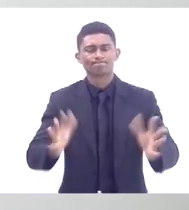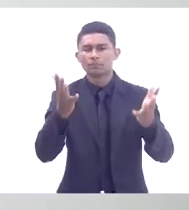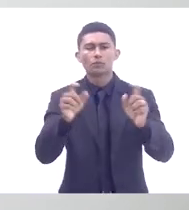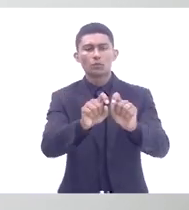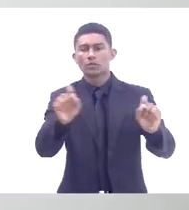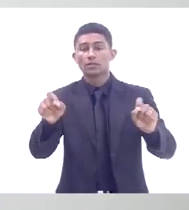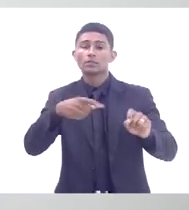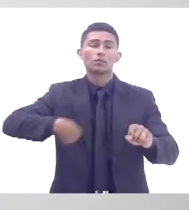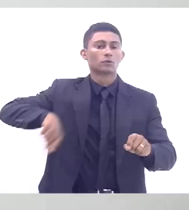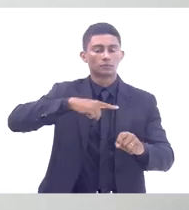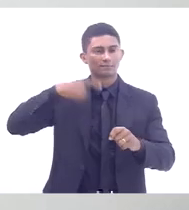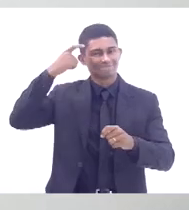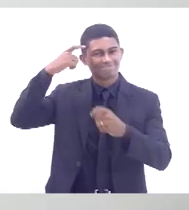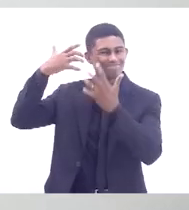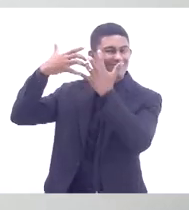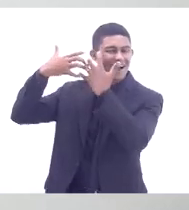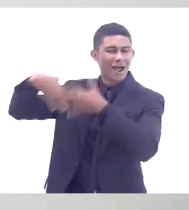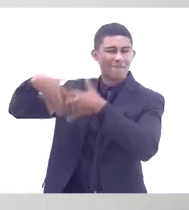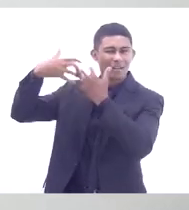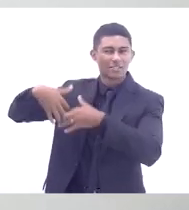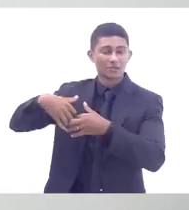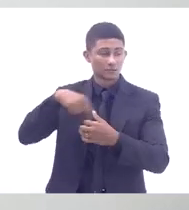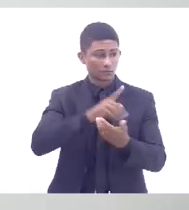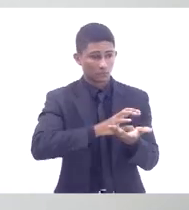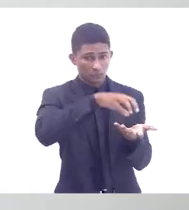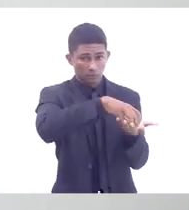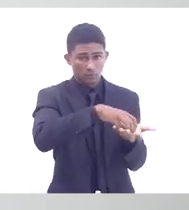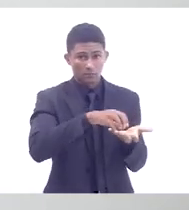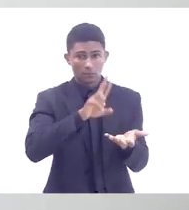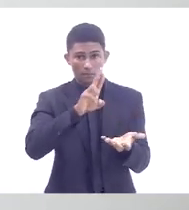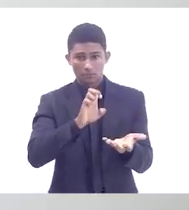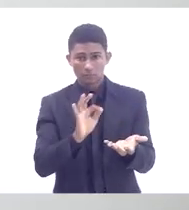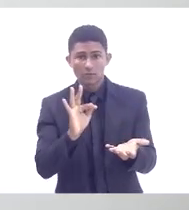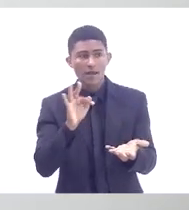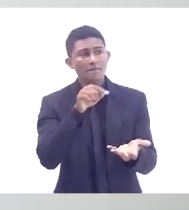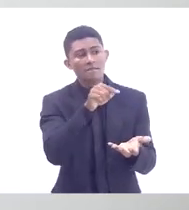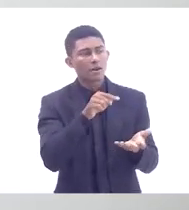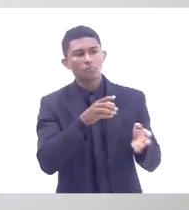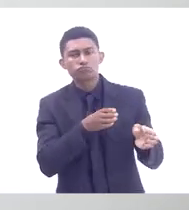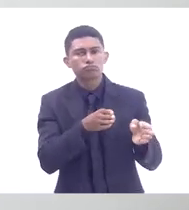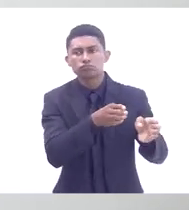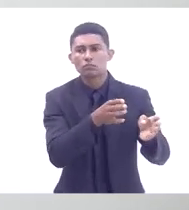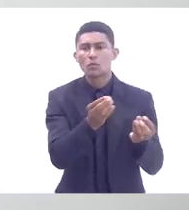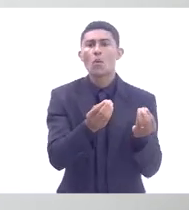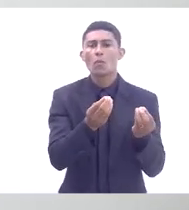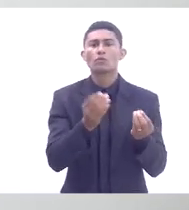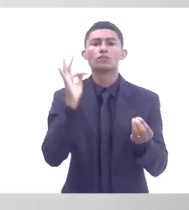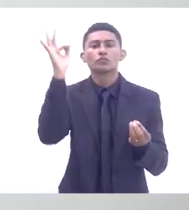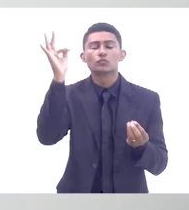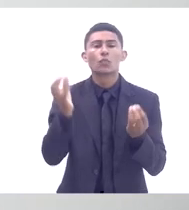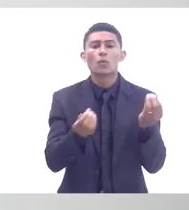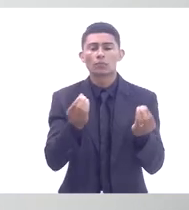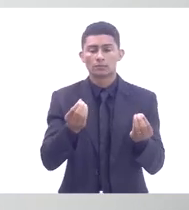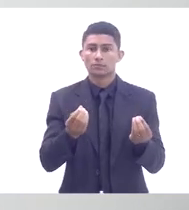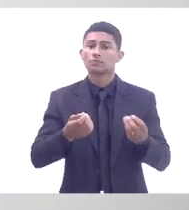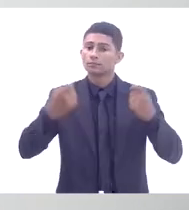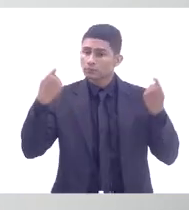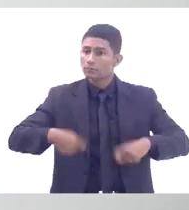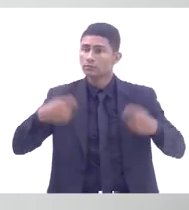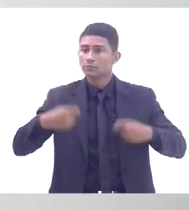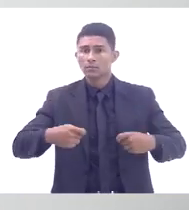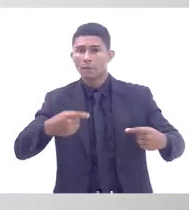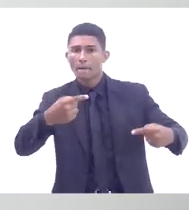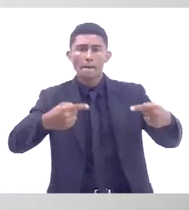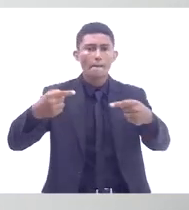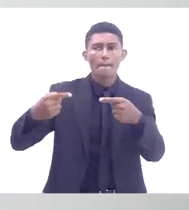né que sobre os rumos que a UEFI Tem tomado para fazer também autocrítica e de vai ter Qual a universidade